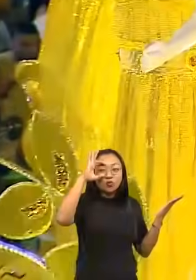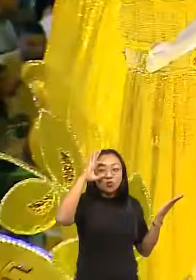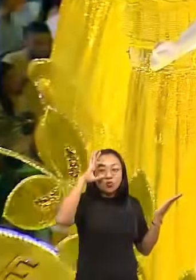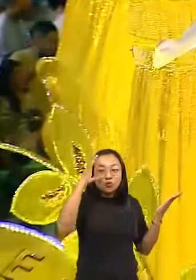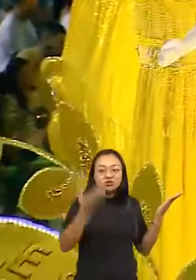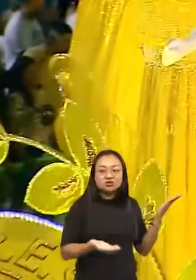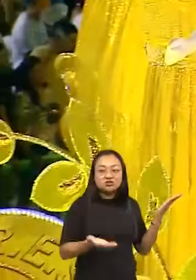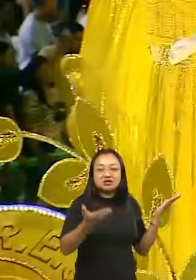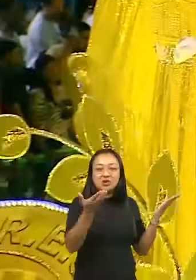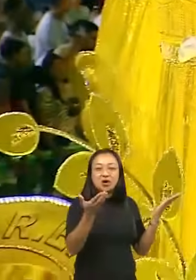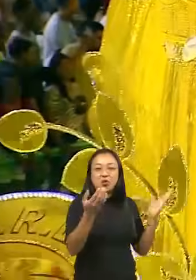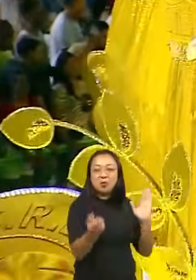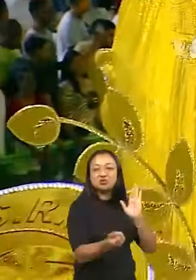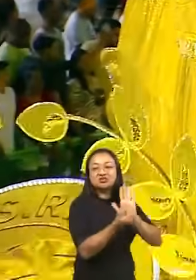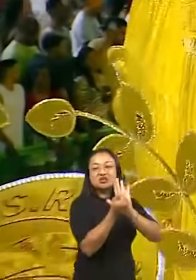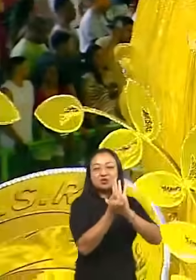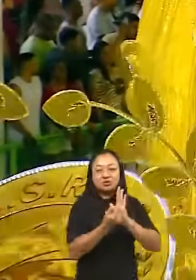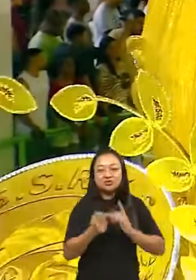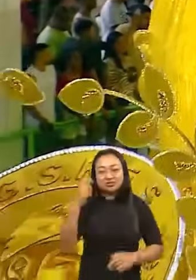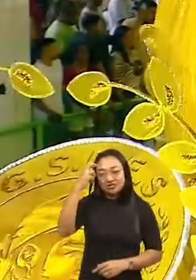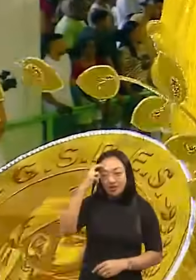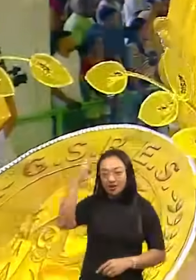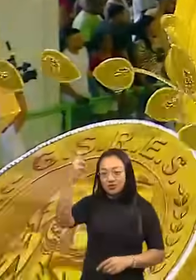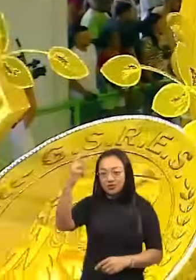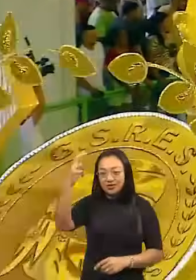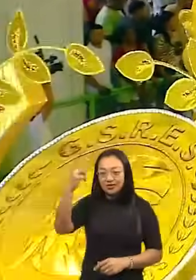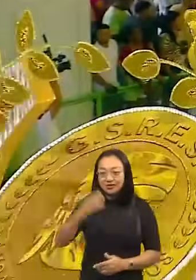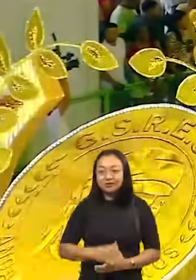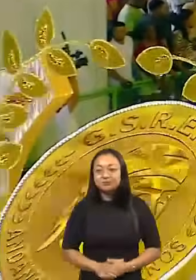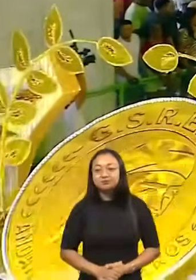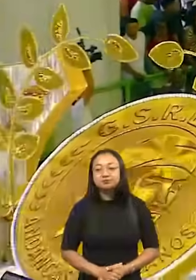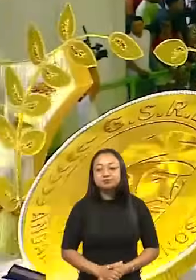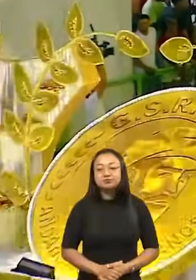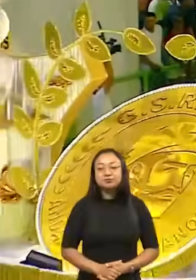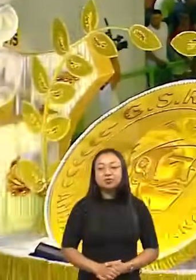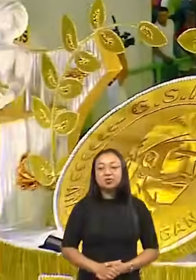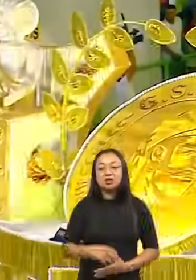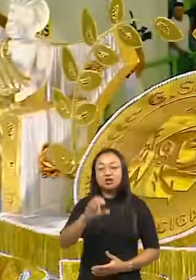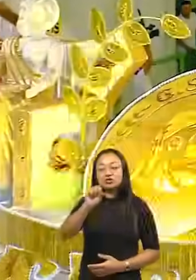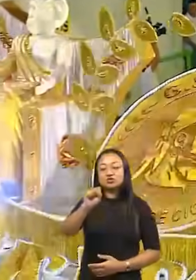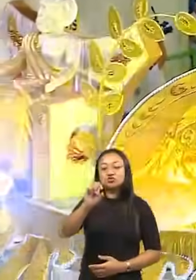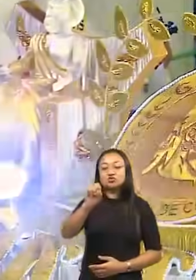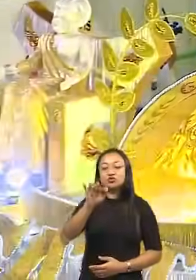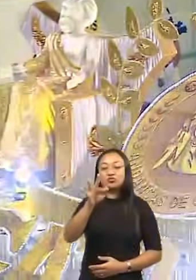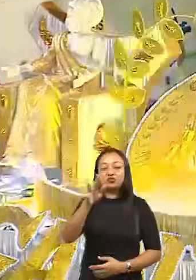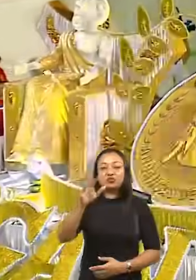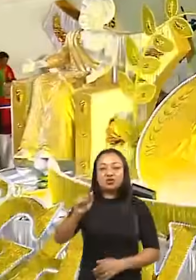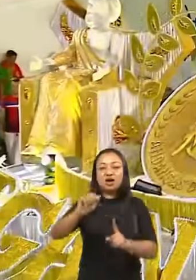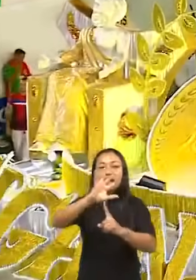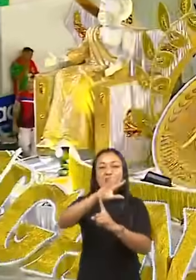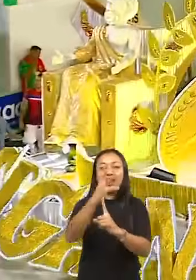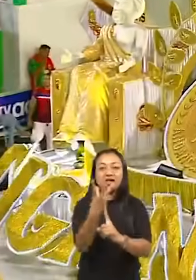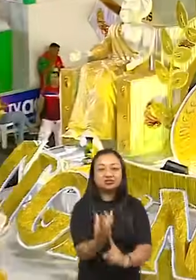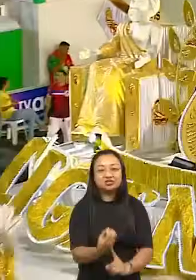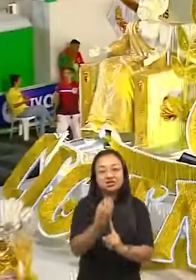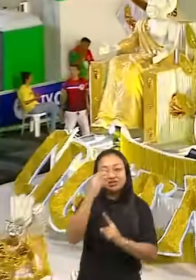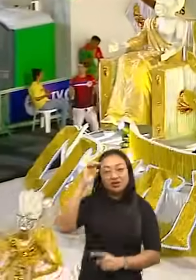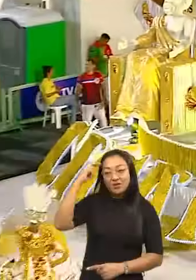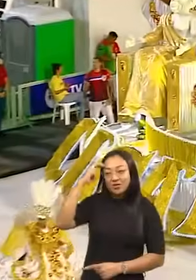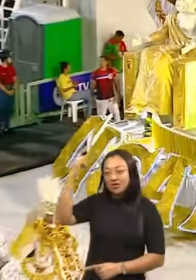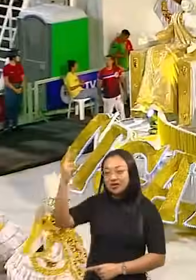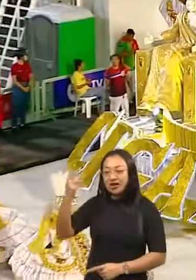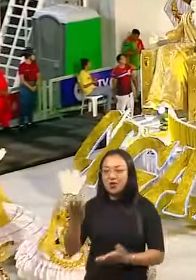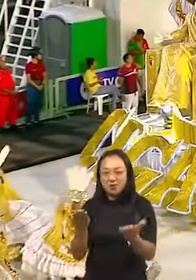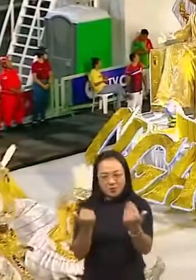da sabedoria neste enredo que traz Sofia, a arte da sabedoria, né, Alessandra? É isso aí.